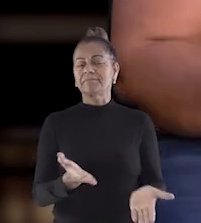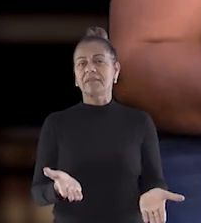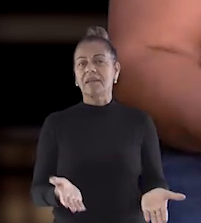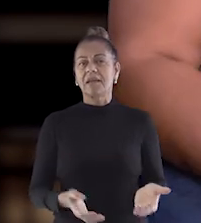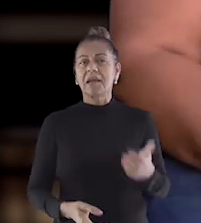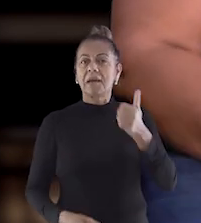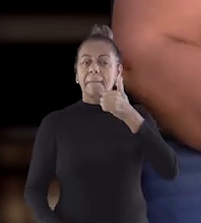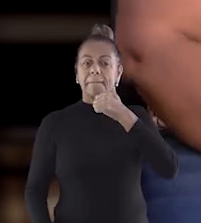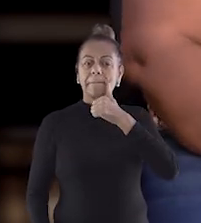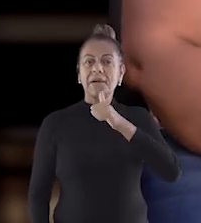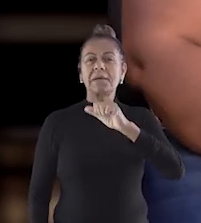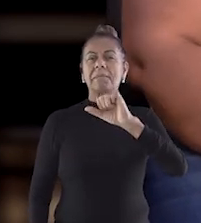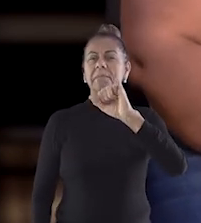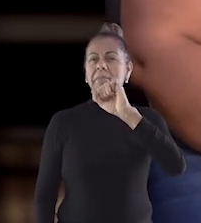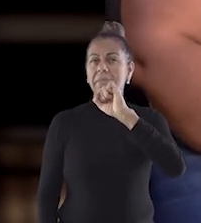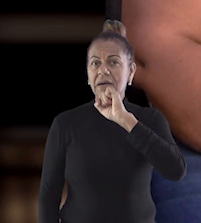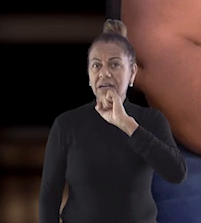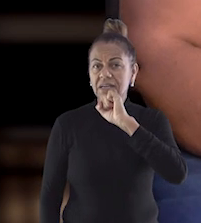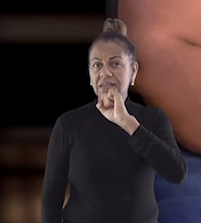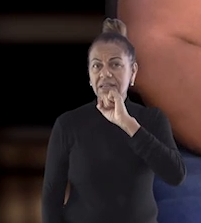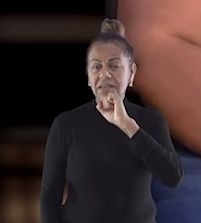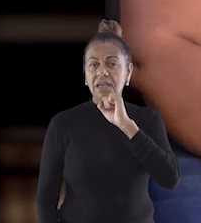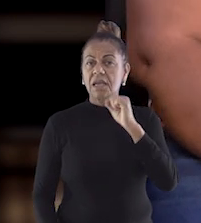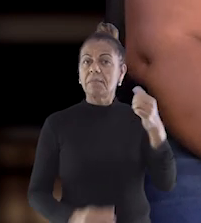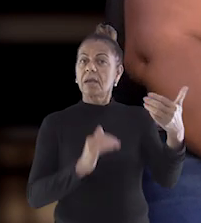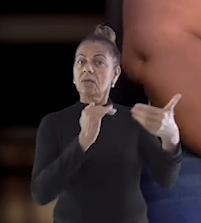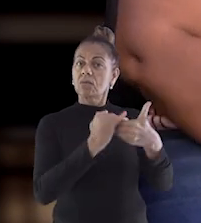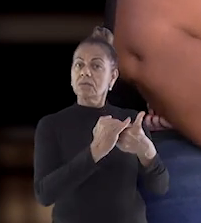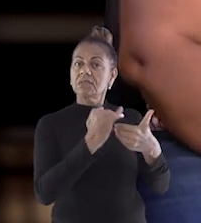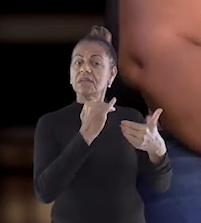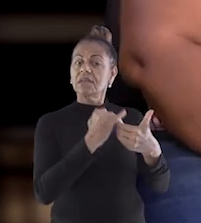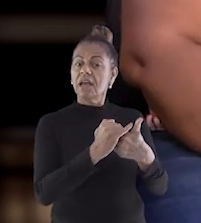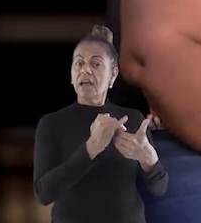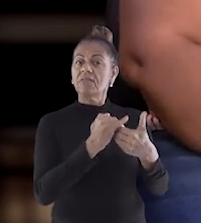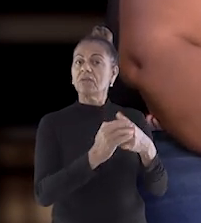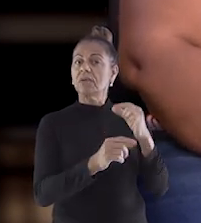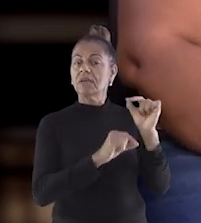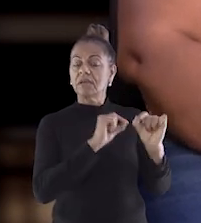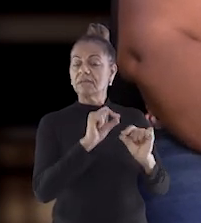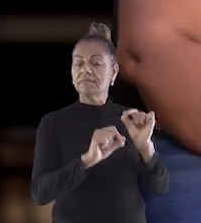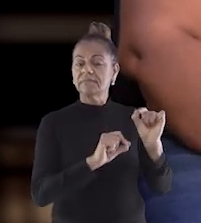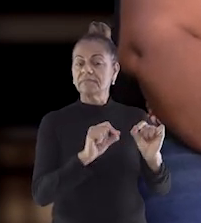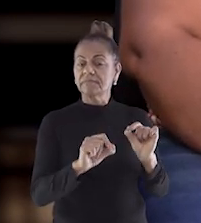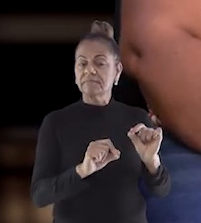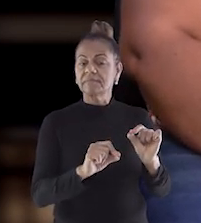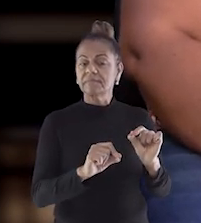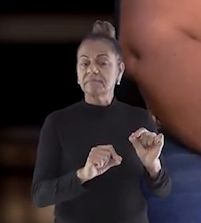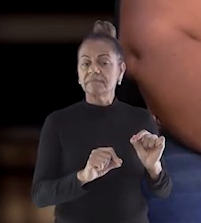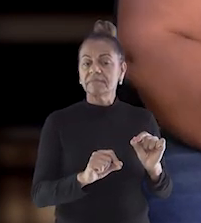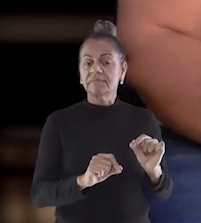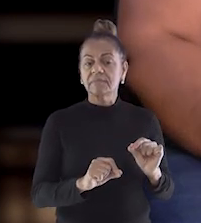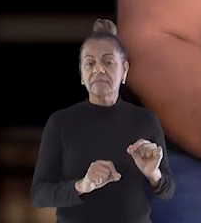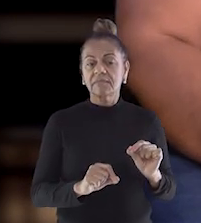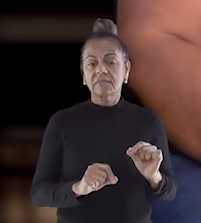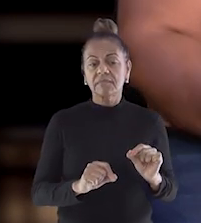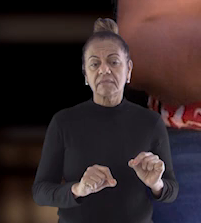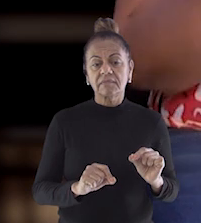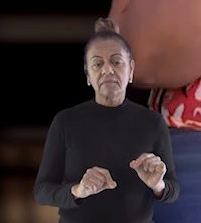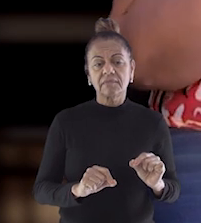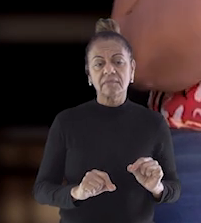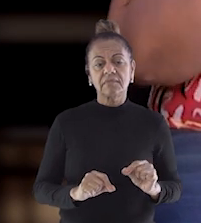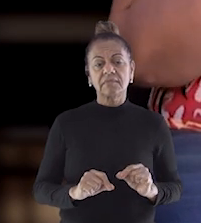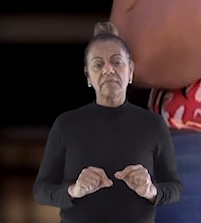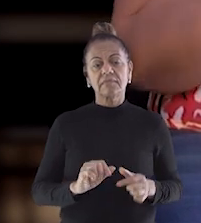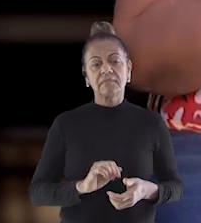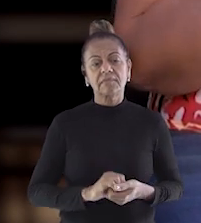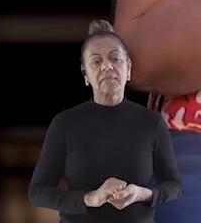fazer uma faculdade. E a gente perde muito tempo da vida da gente. Quando a minha mãe falava para mim, gente, eu lembro